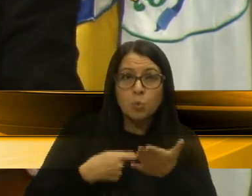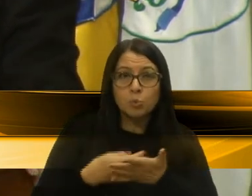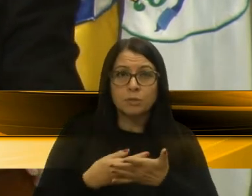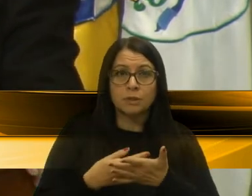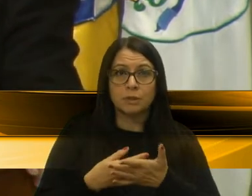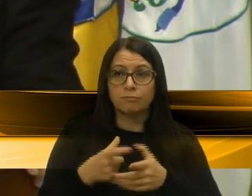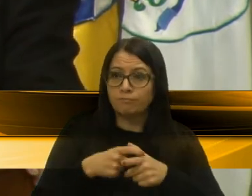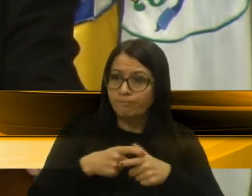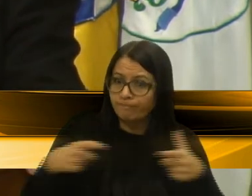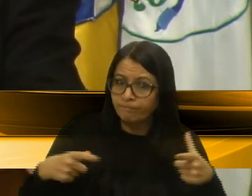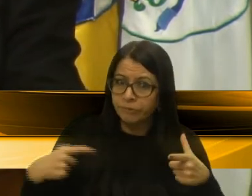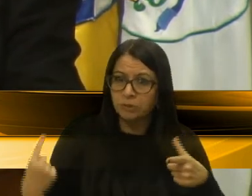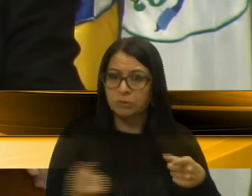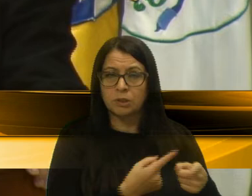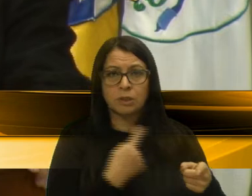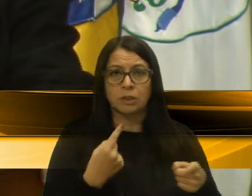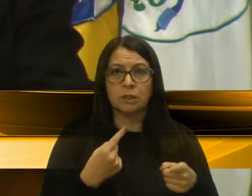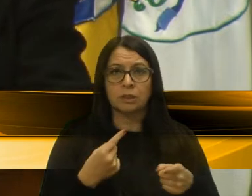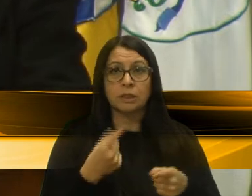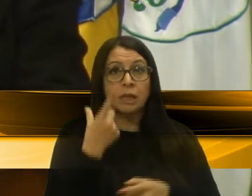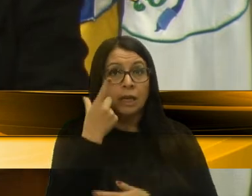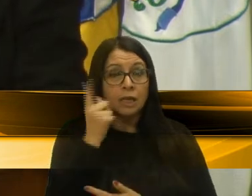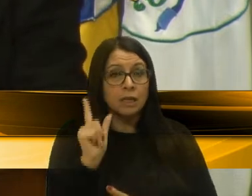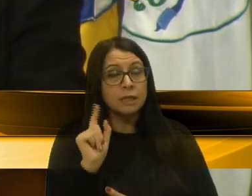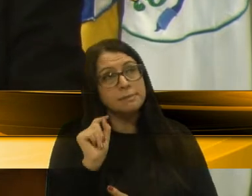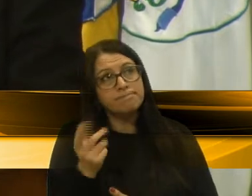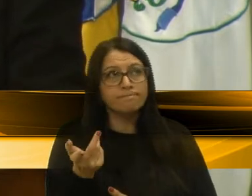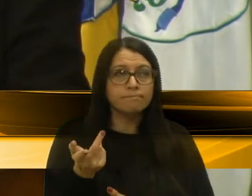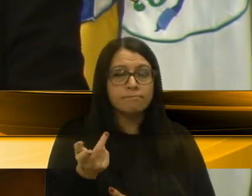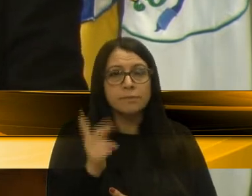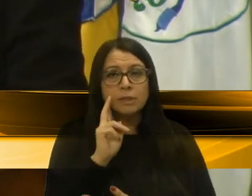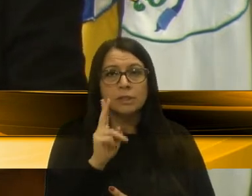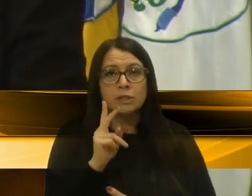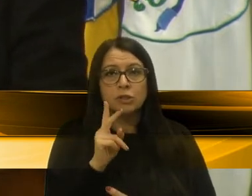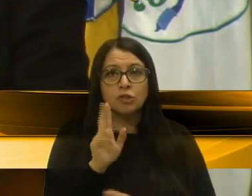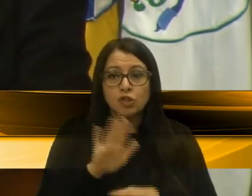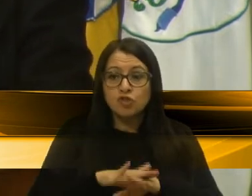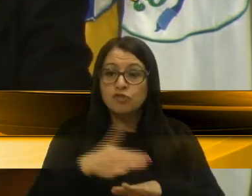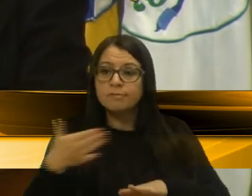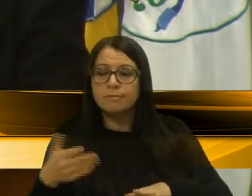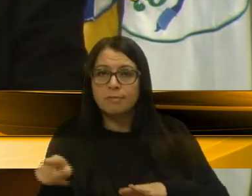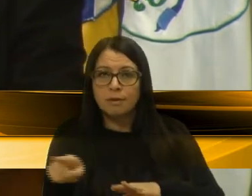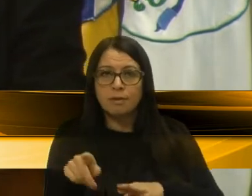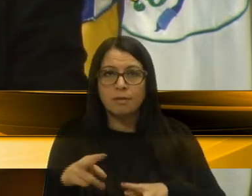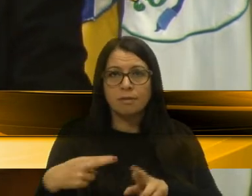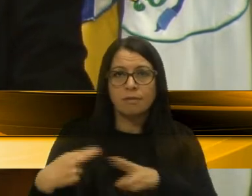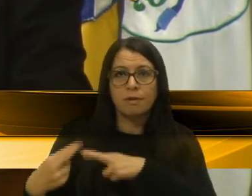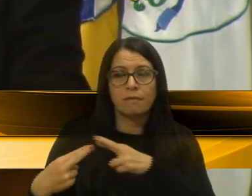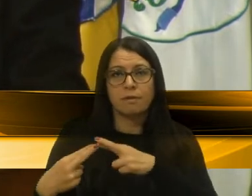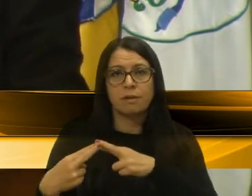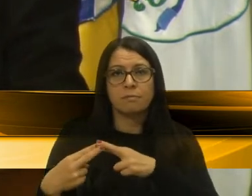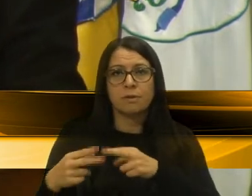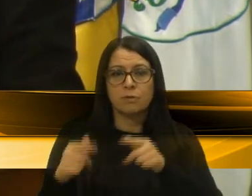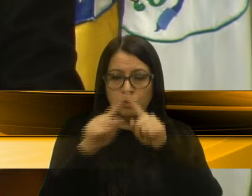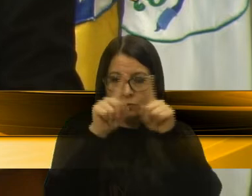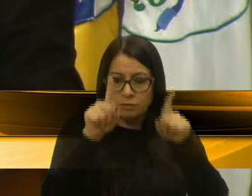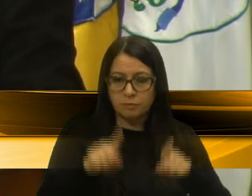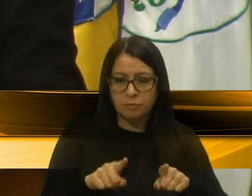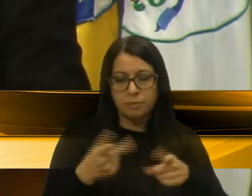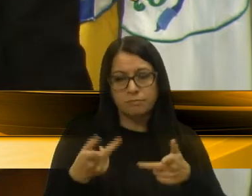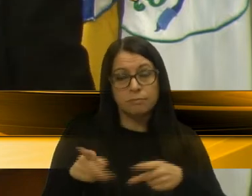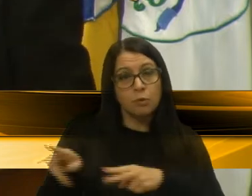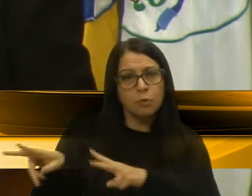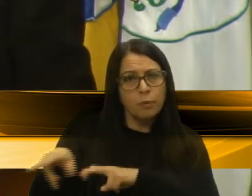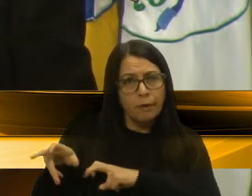grande e vitoriosa do ponto de vista de excluir dessa reforma os trabalhadores